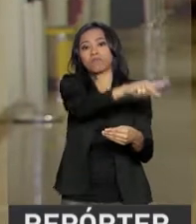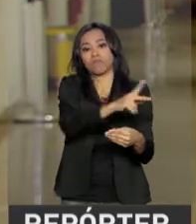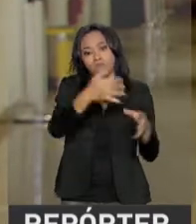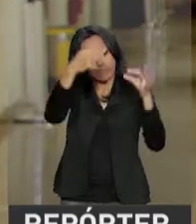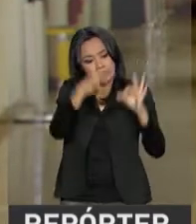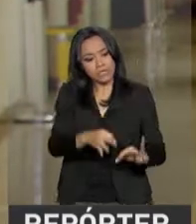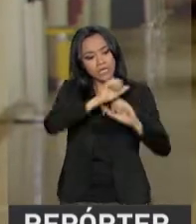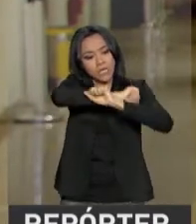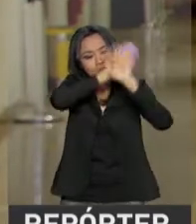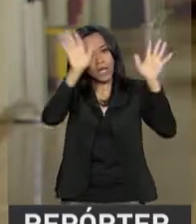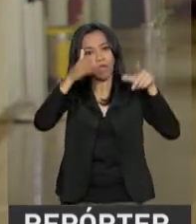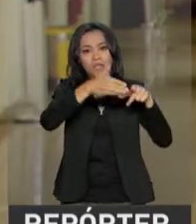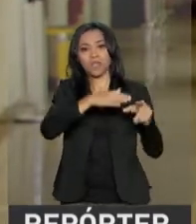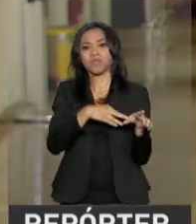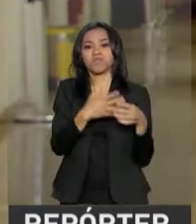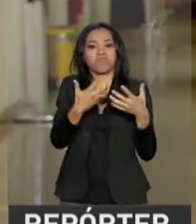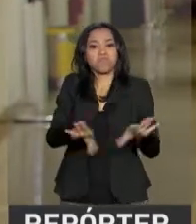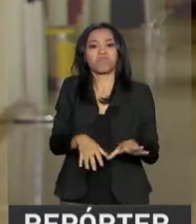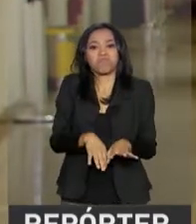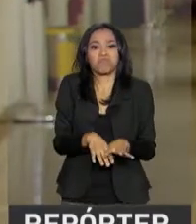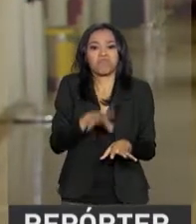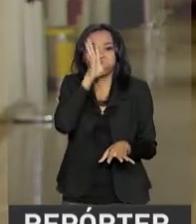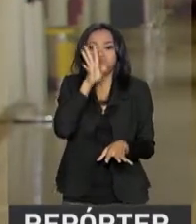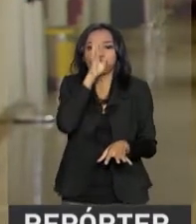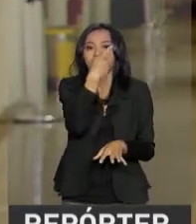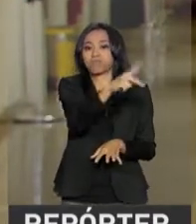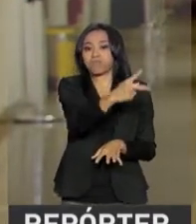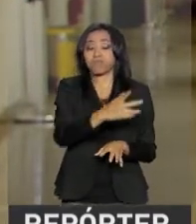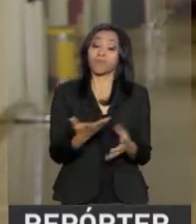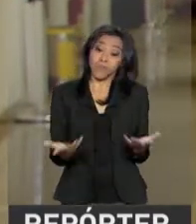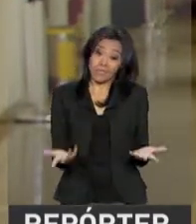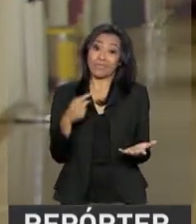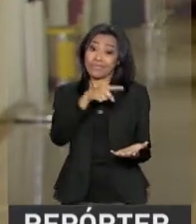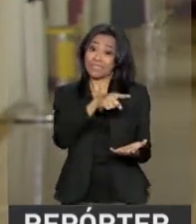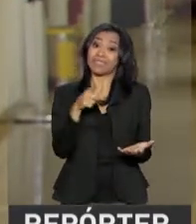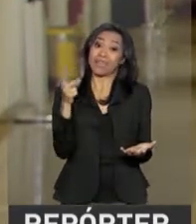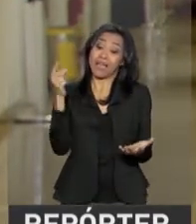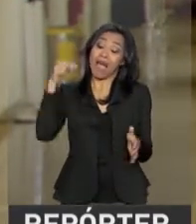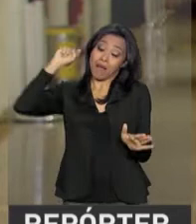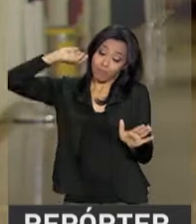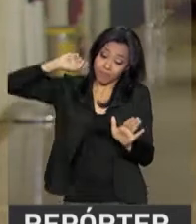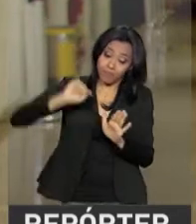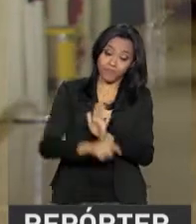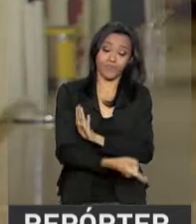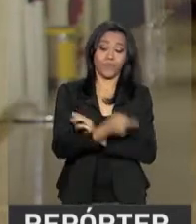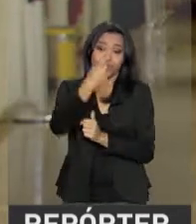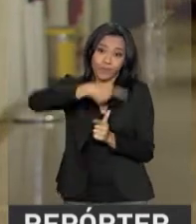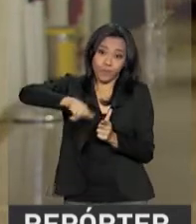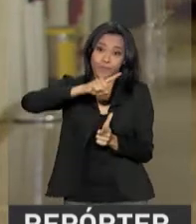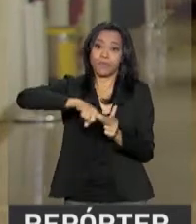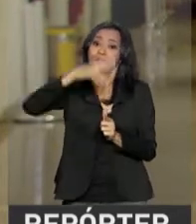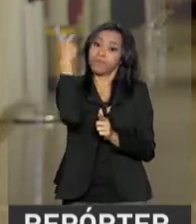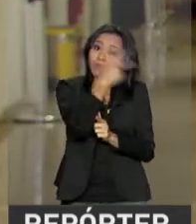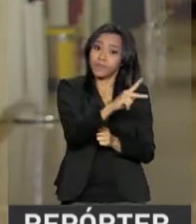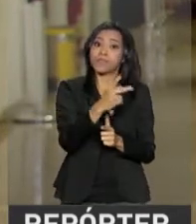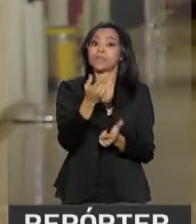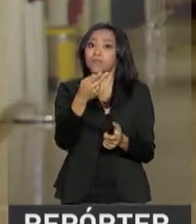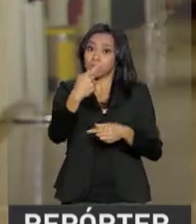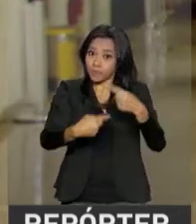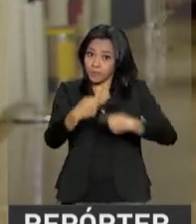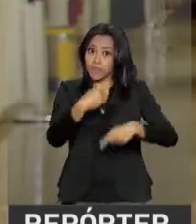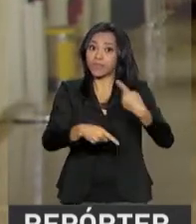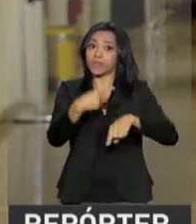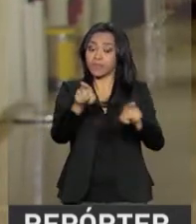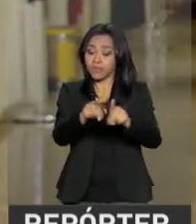afirmou que o resultado das eleições aprofundam a crise política e humanitária no país vizinho